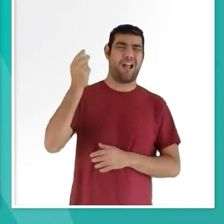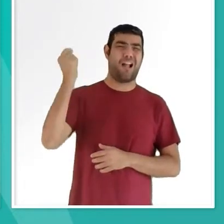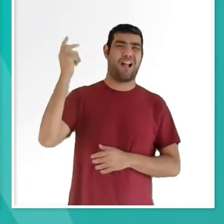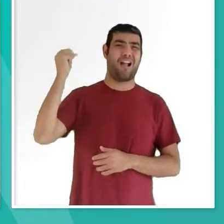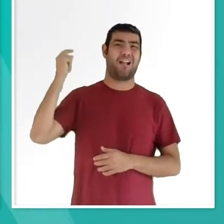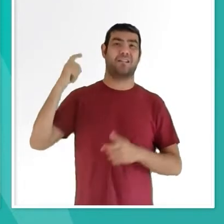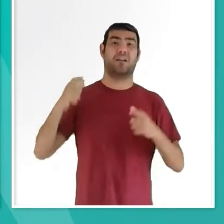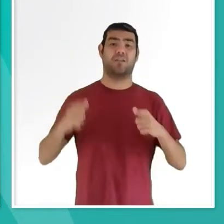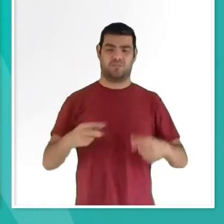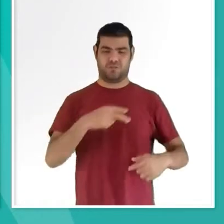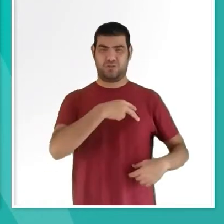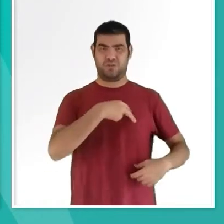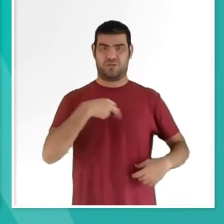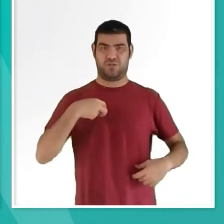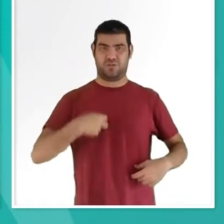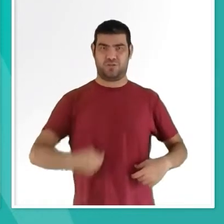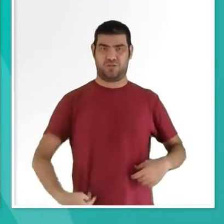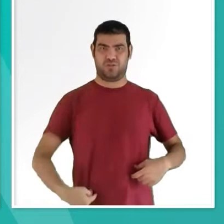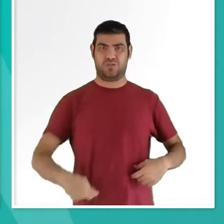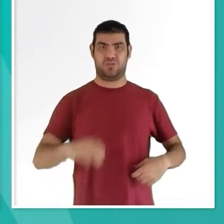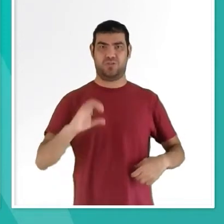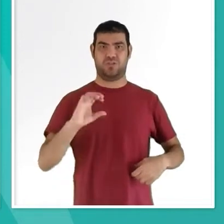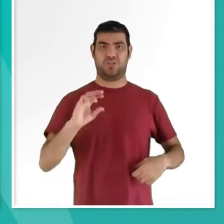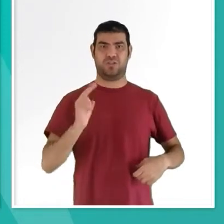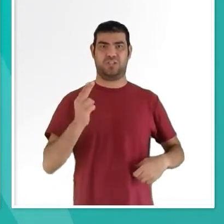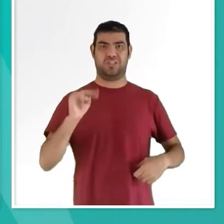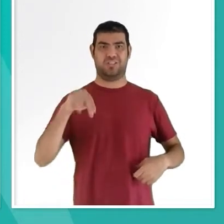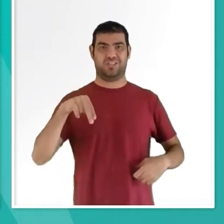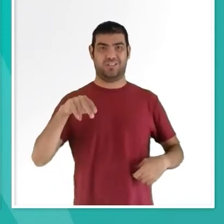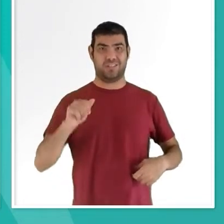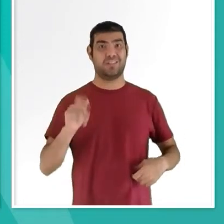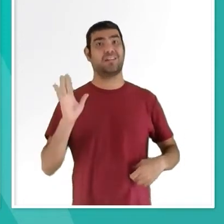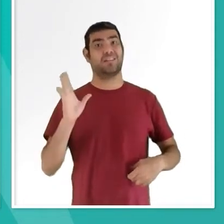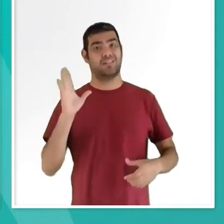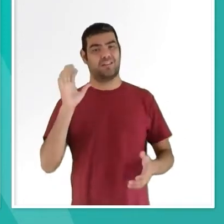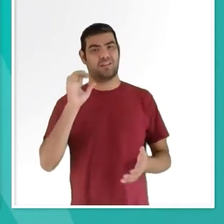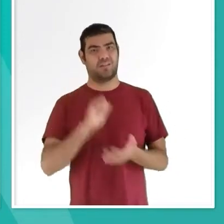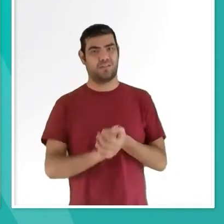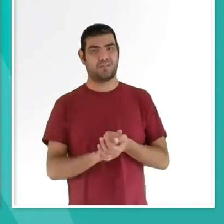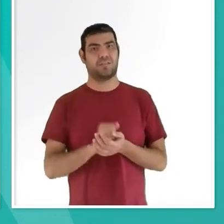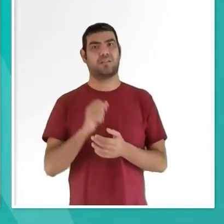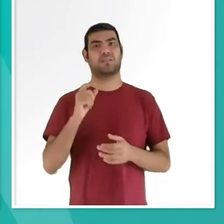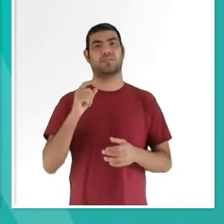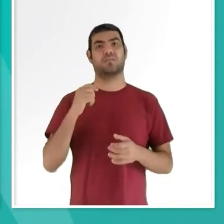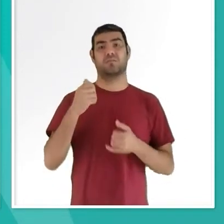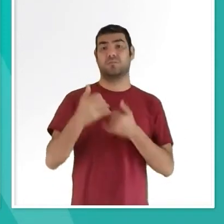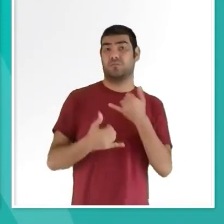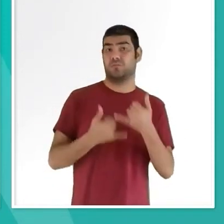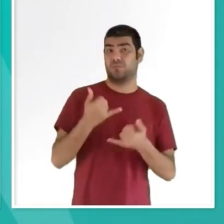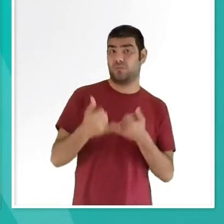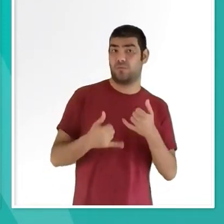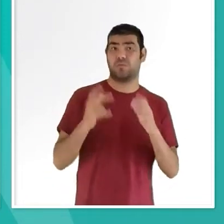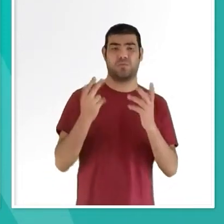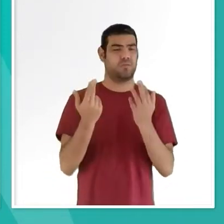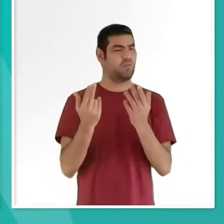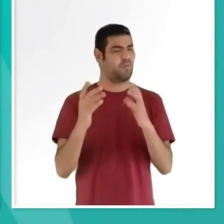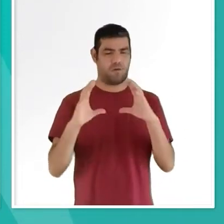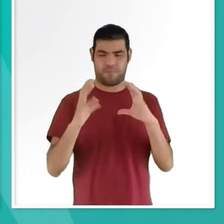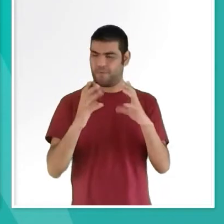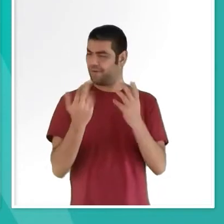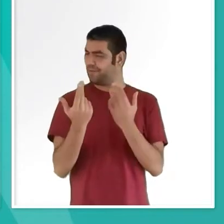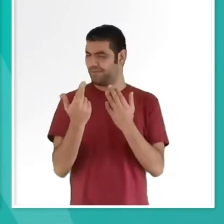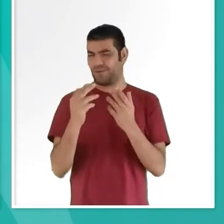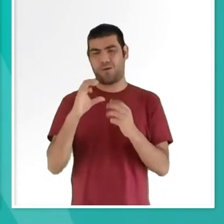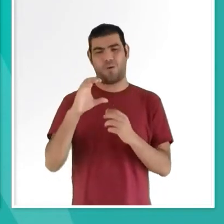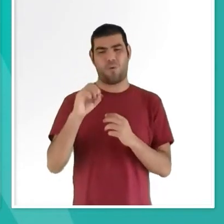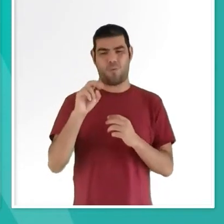foi encontrado também registros de um jogo de bola feito também com couro, certo? E aí, esse